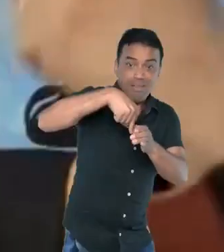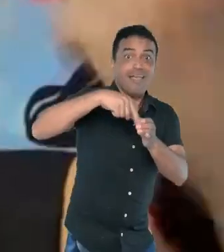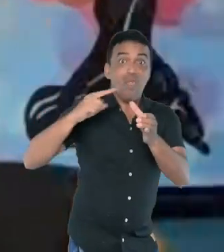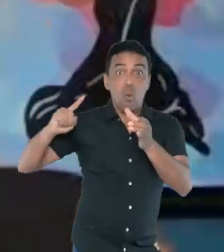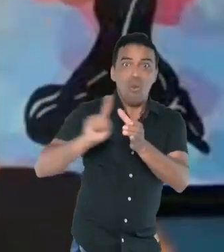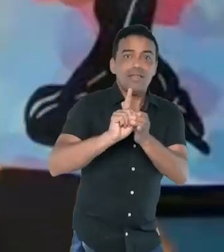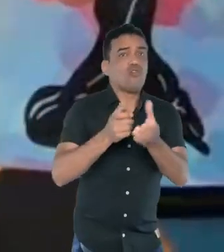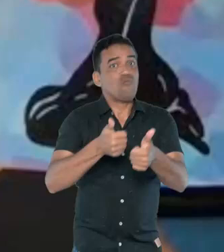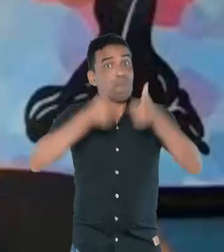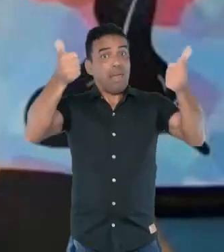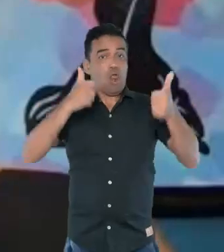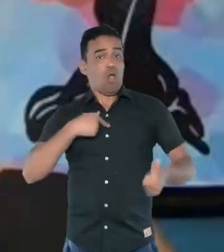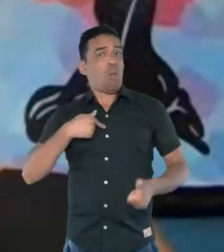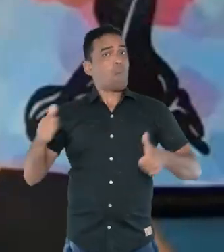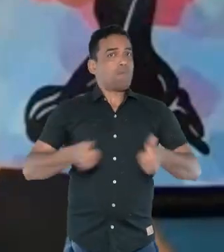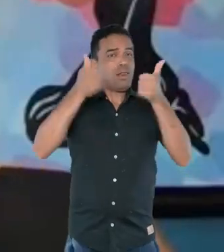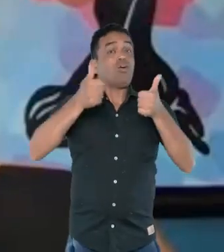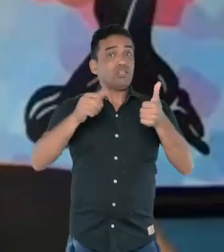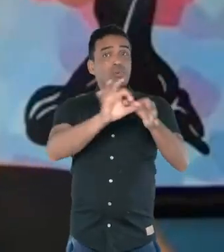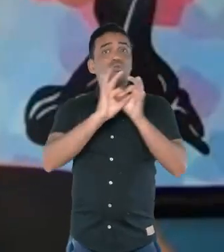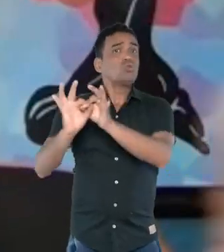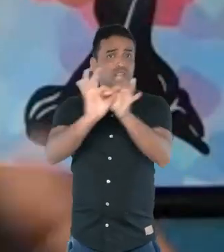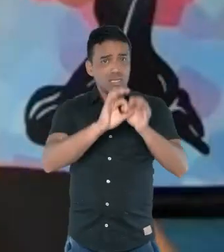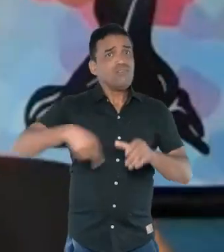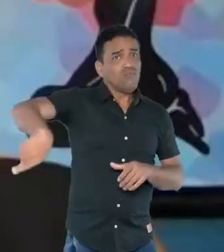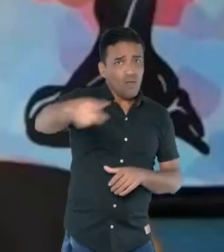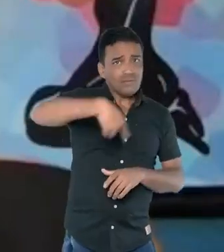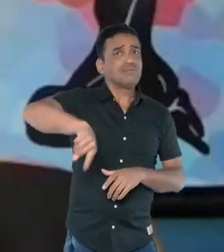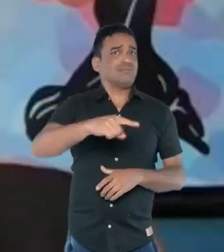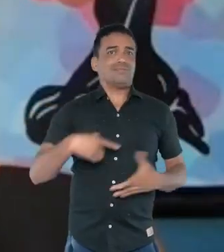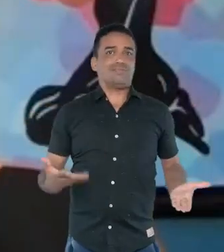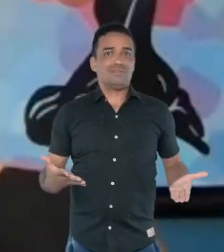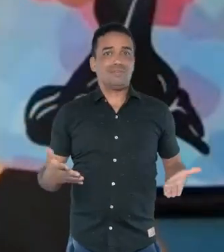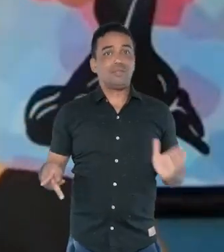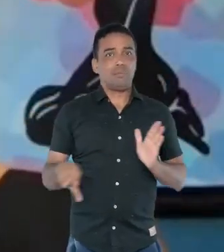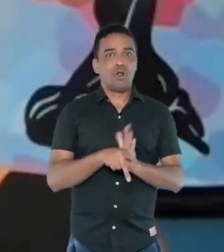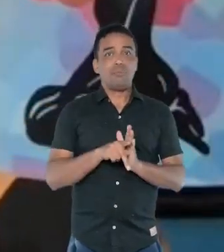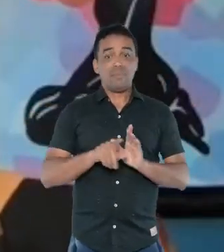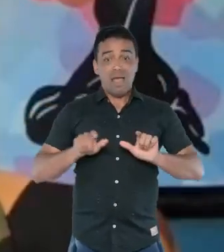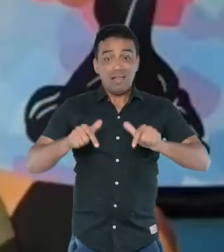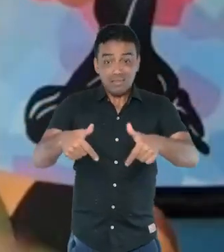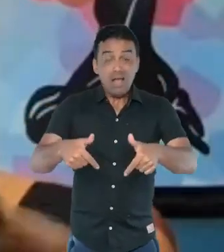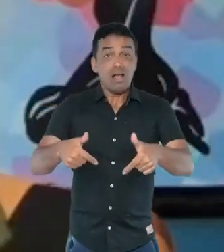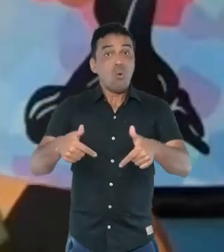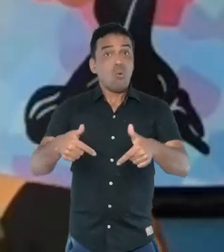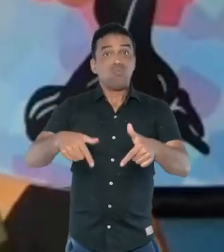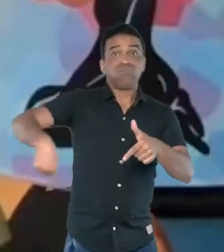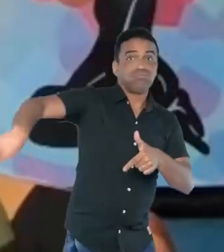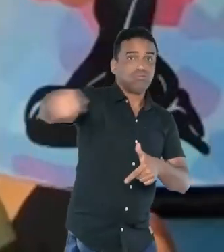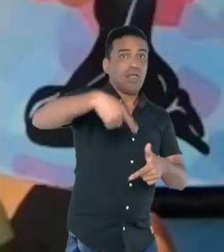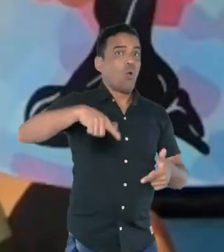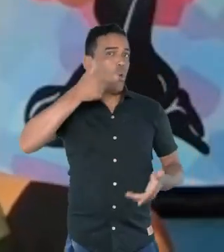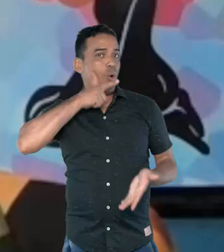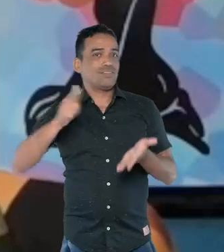decisões, eu posso me plugar a vocês. Então, assim, o meu raio de atuação hoje, eu consigo escrever